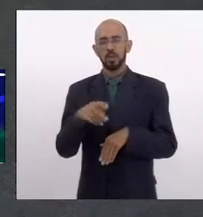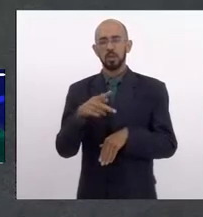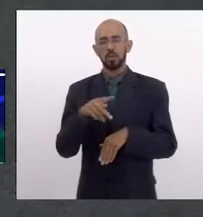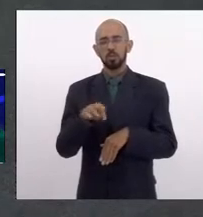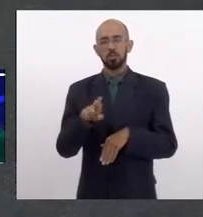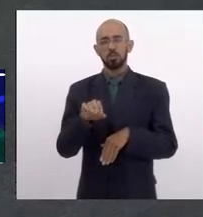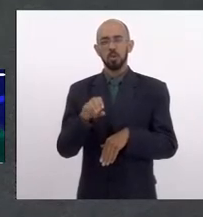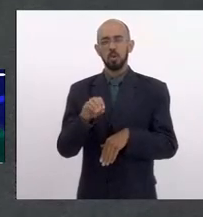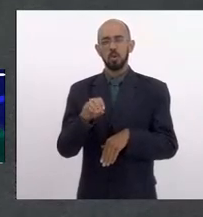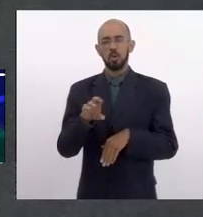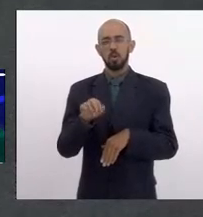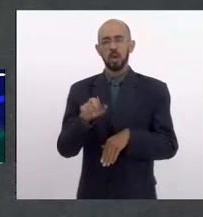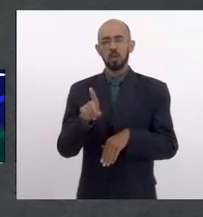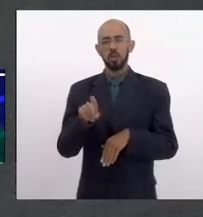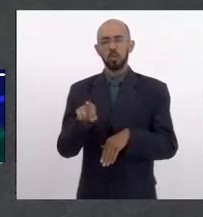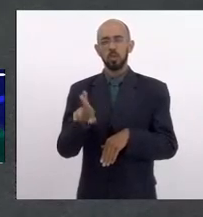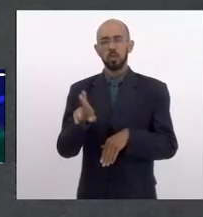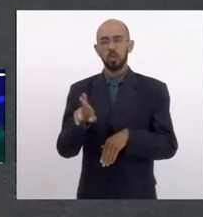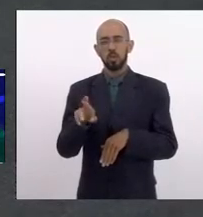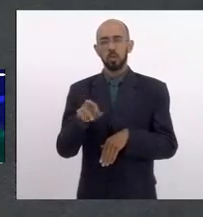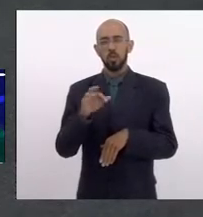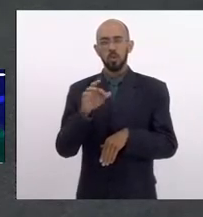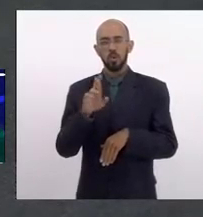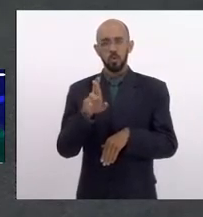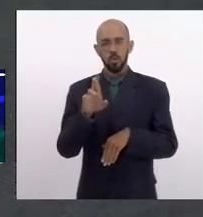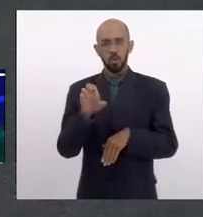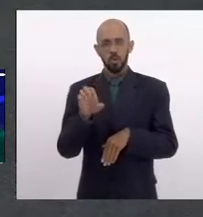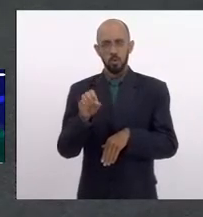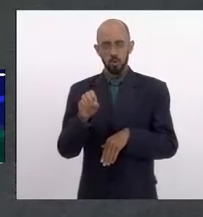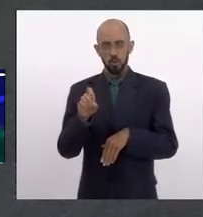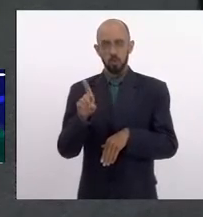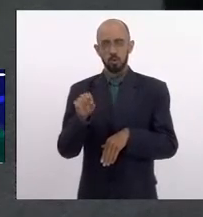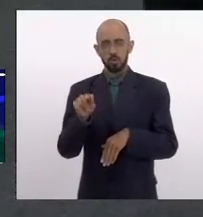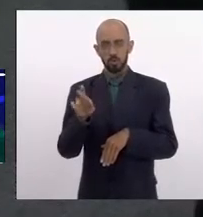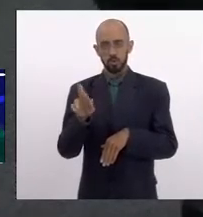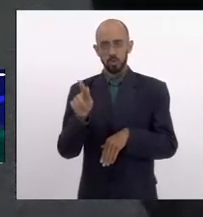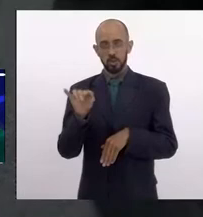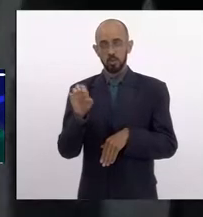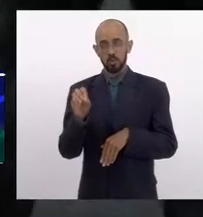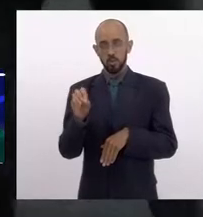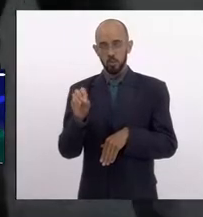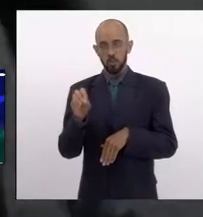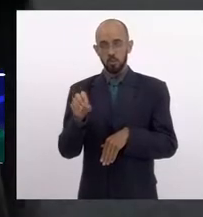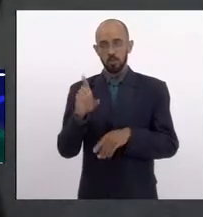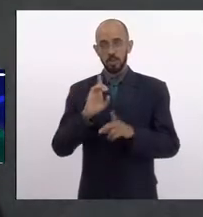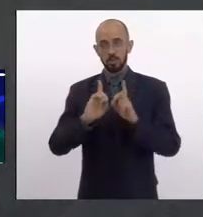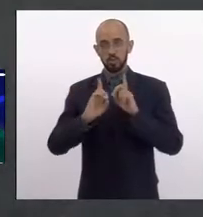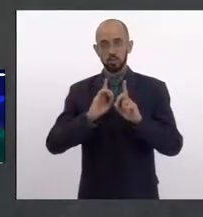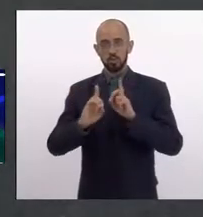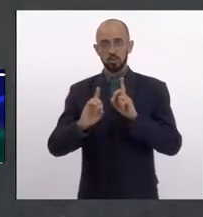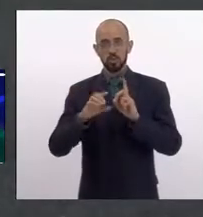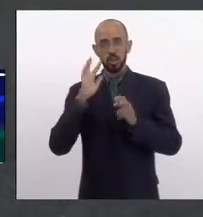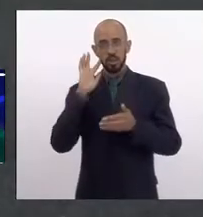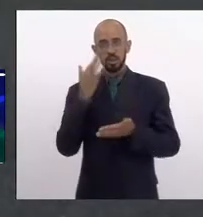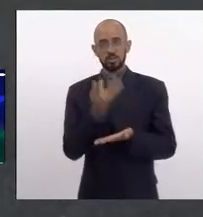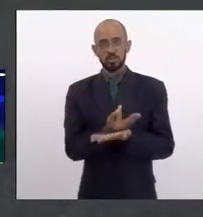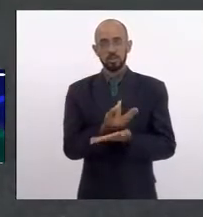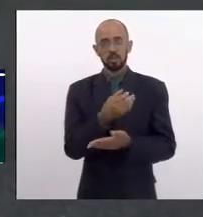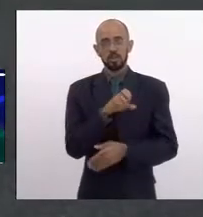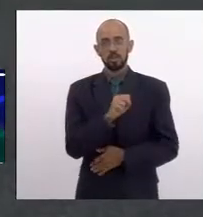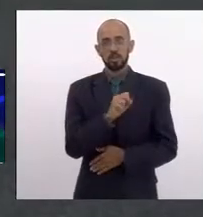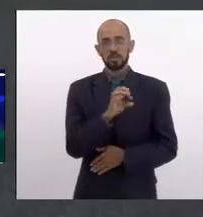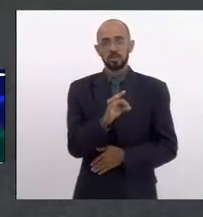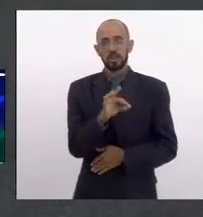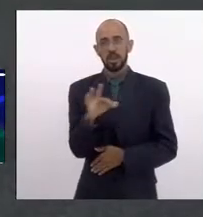Rodrigo Lopes de discutir a decisão do STF e o STF